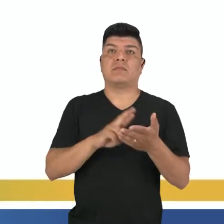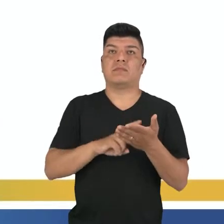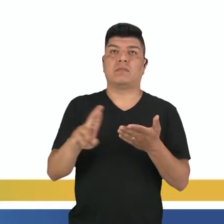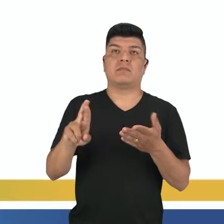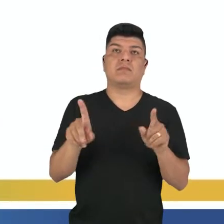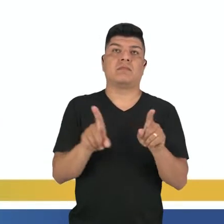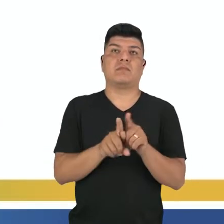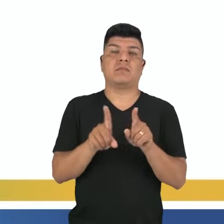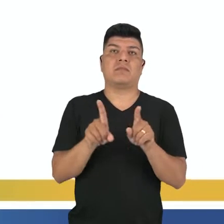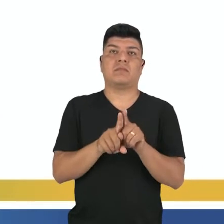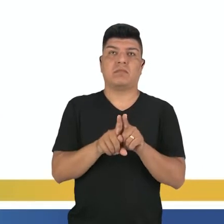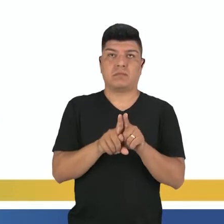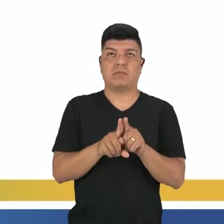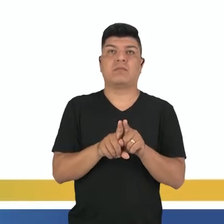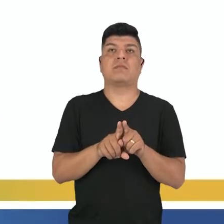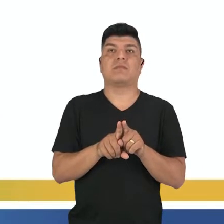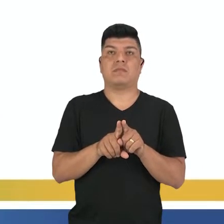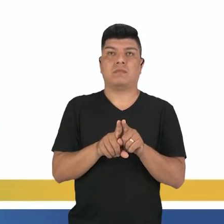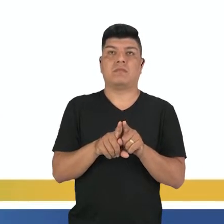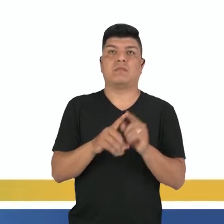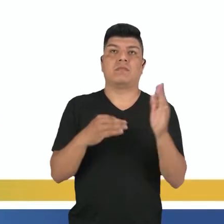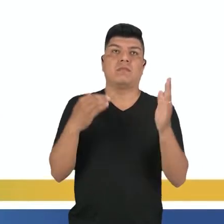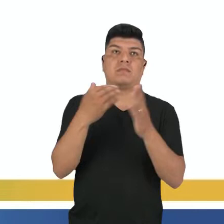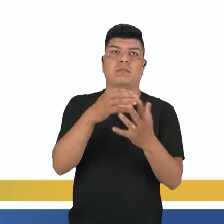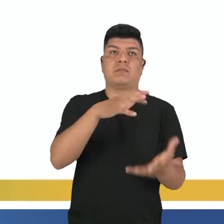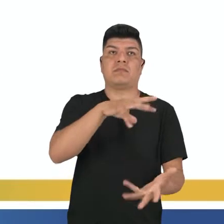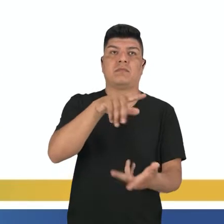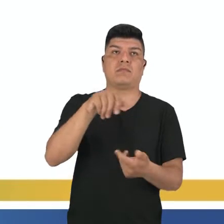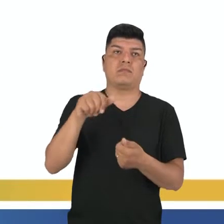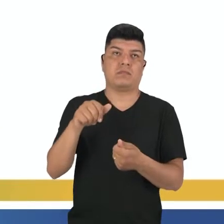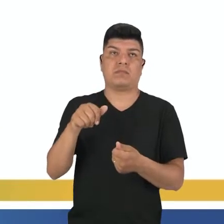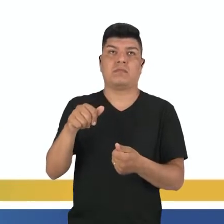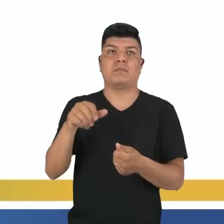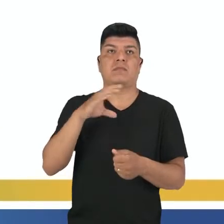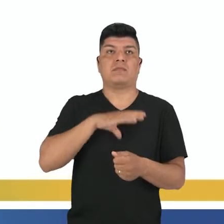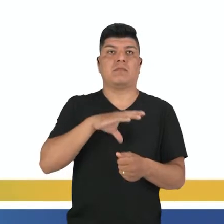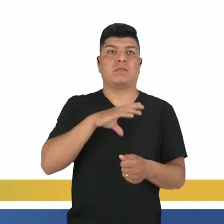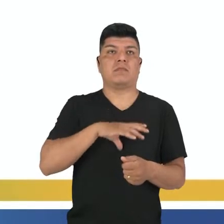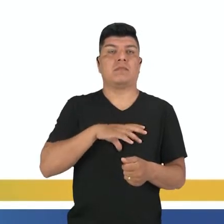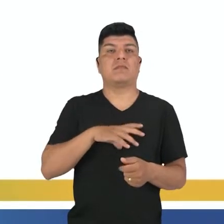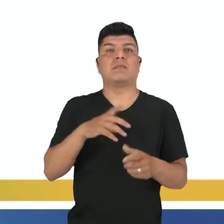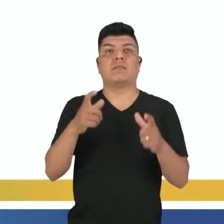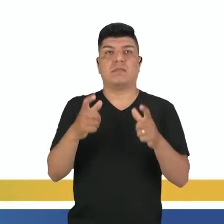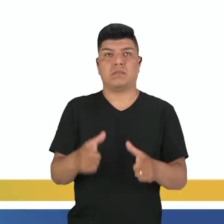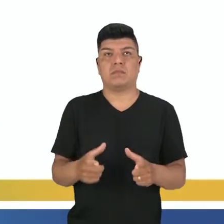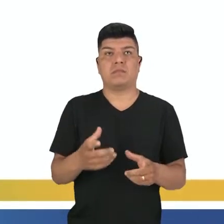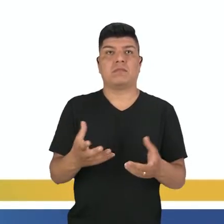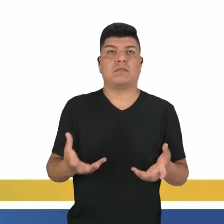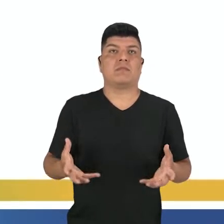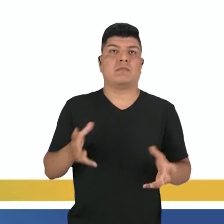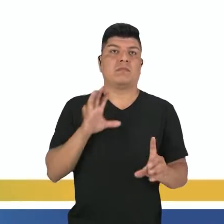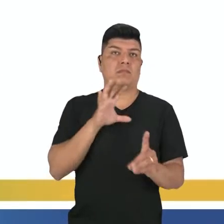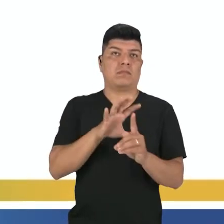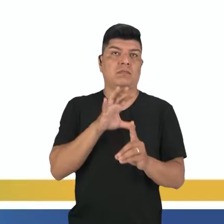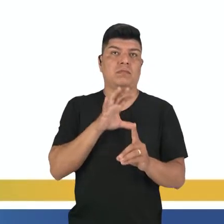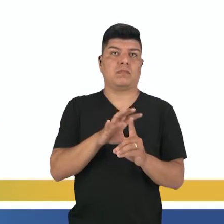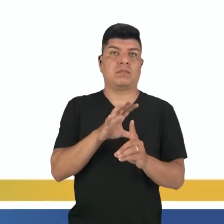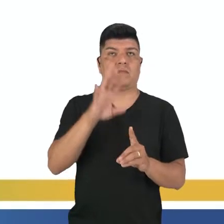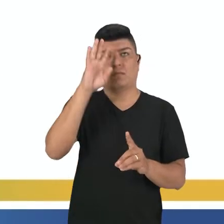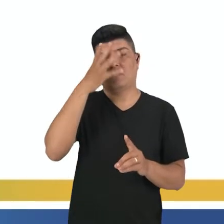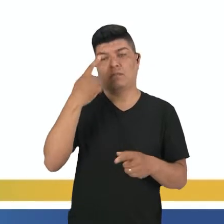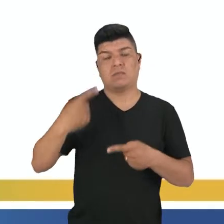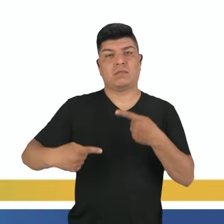né, poder, recursos a nível global, nacional e local, e também são influenciadas por